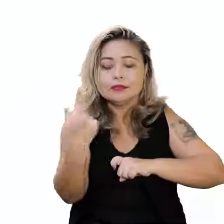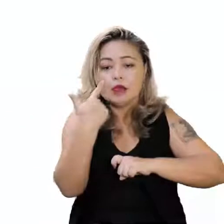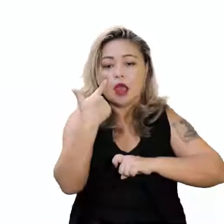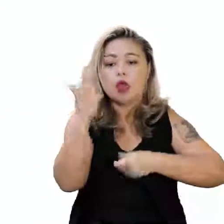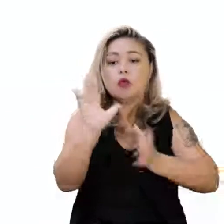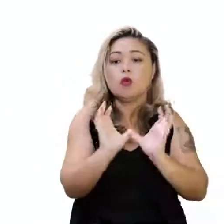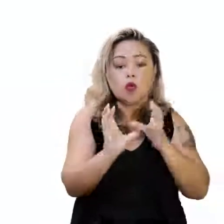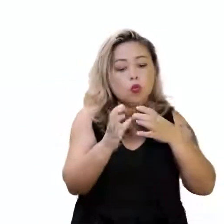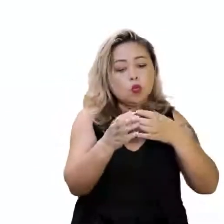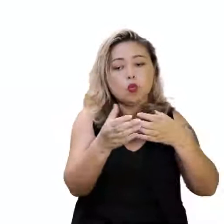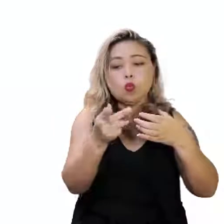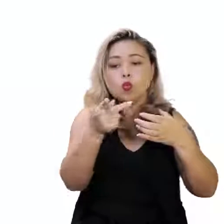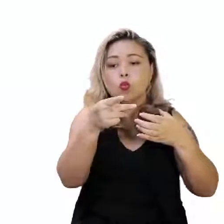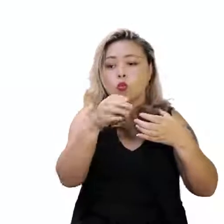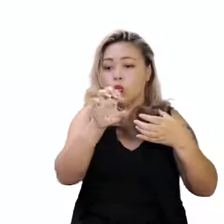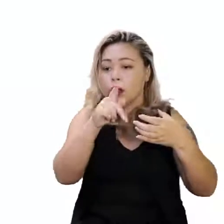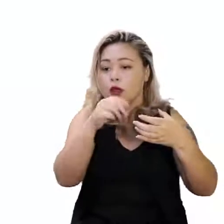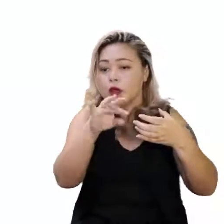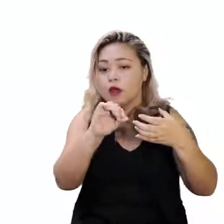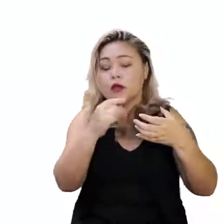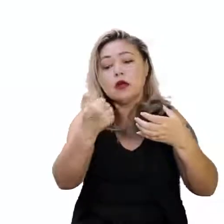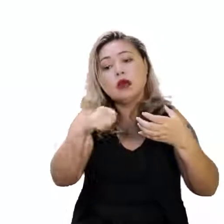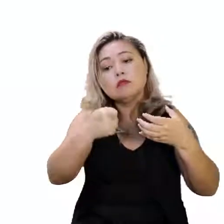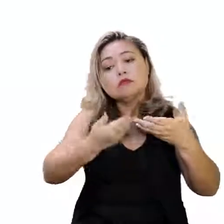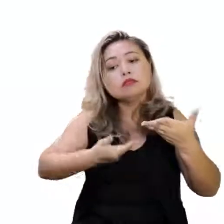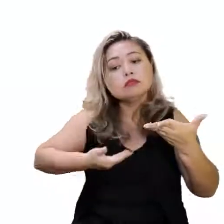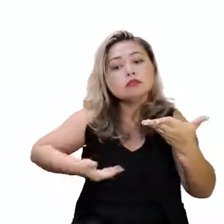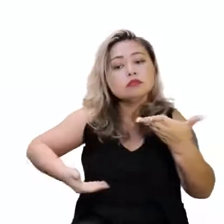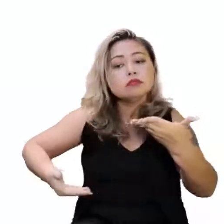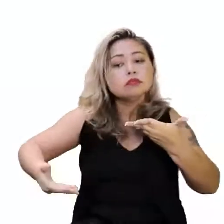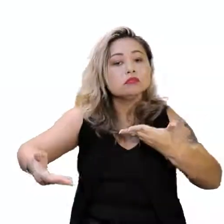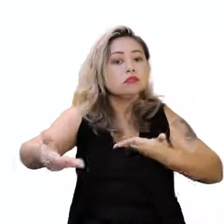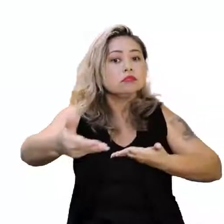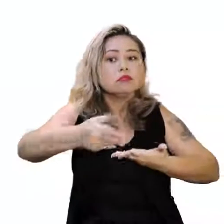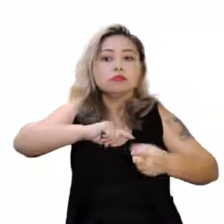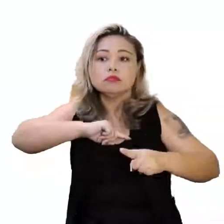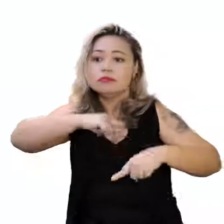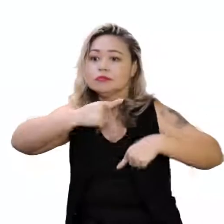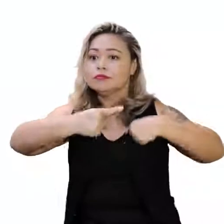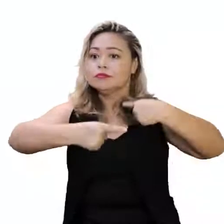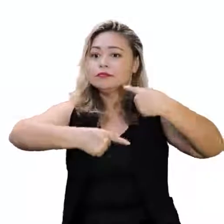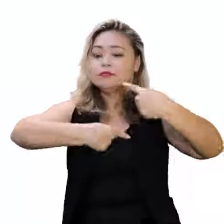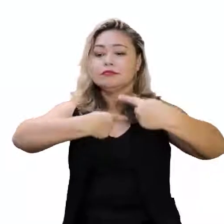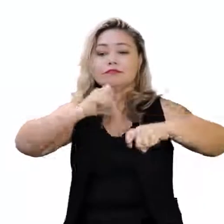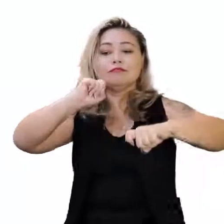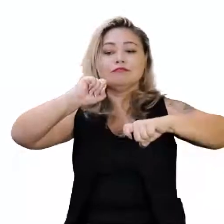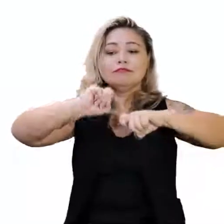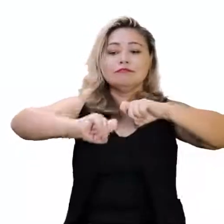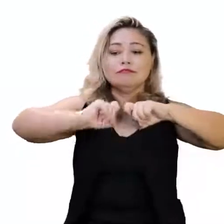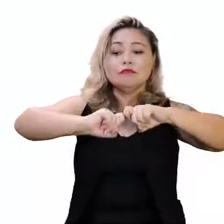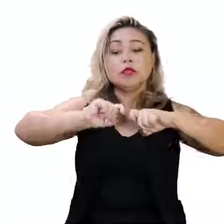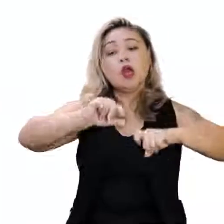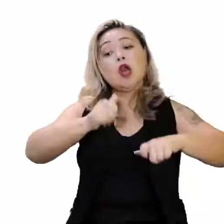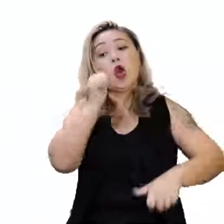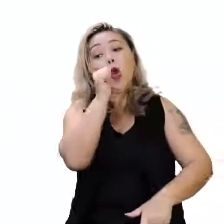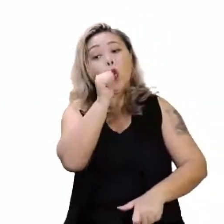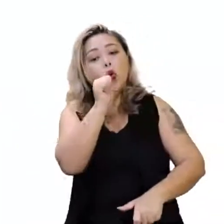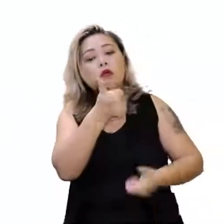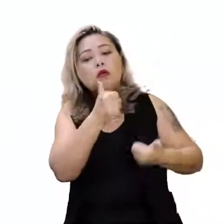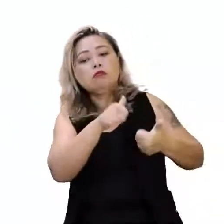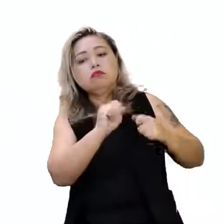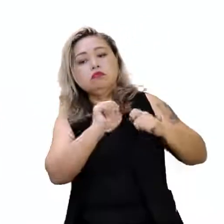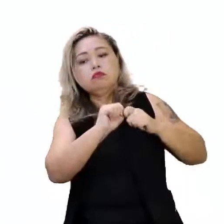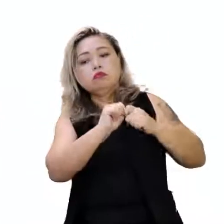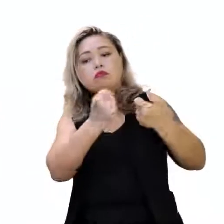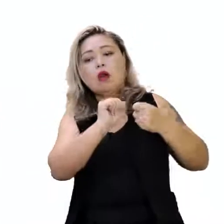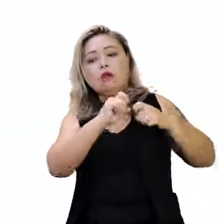as espécies vão se reproduzir, elas precisam estar compartilhando do mesmo ciclo reprodutivo. Porque se uma fêmea de uma espécie está fértil,